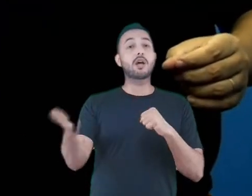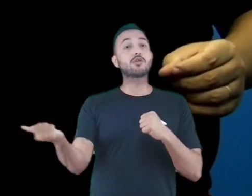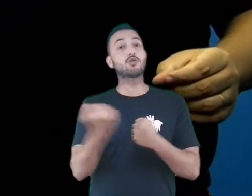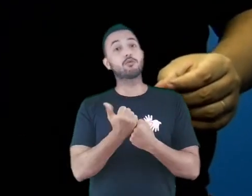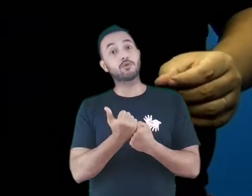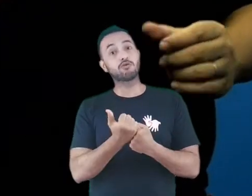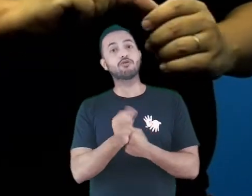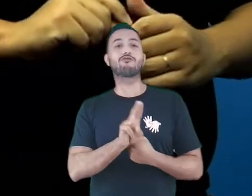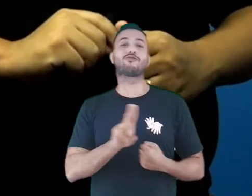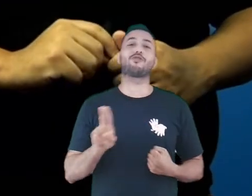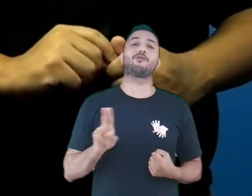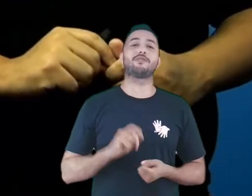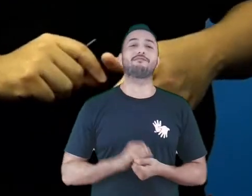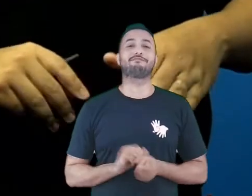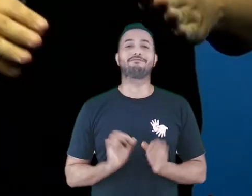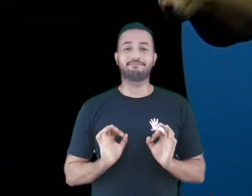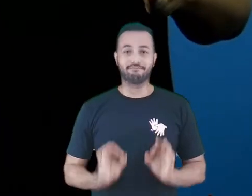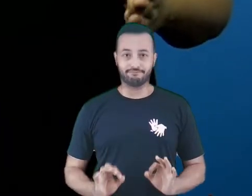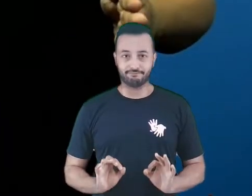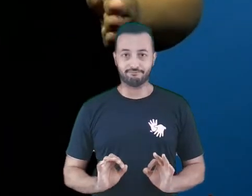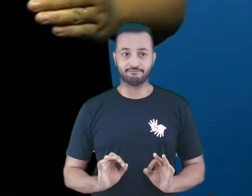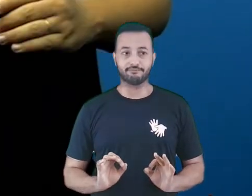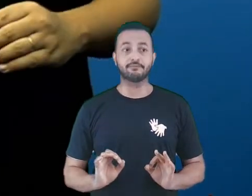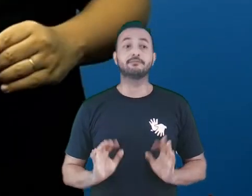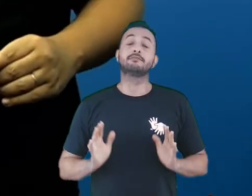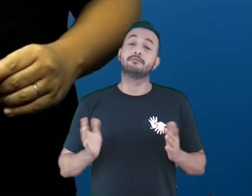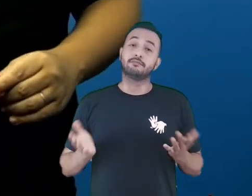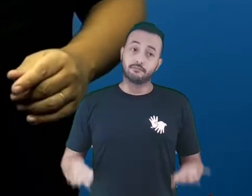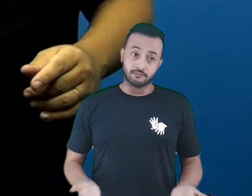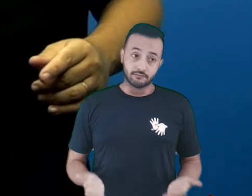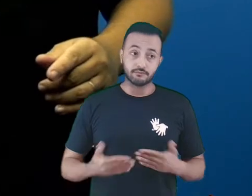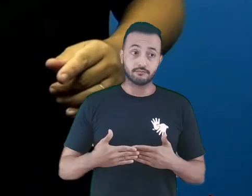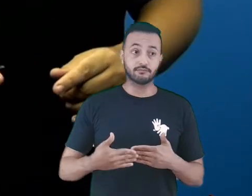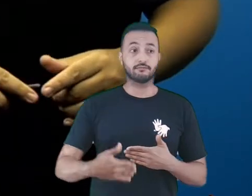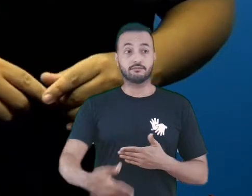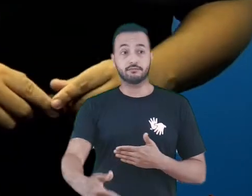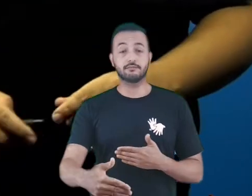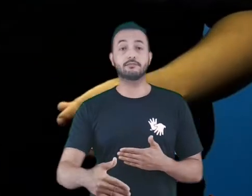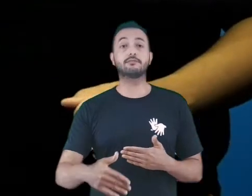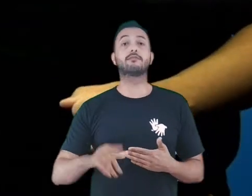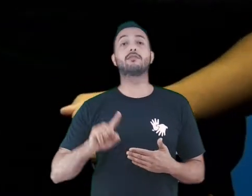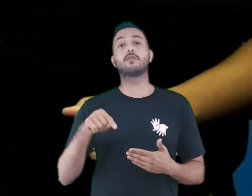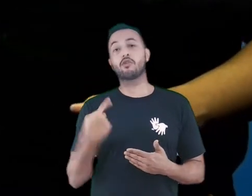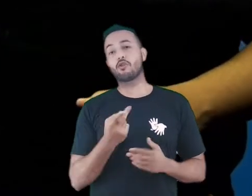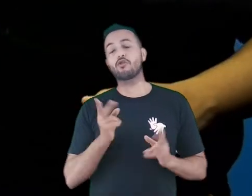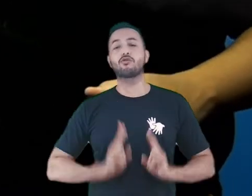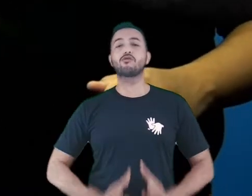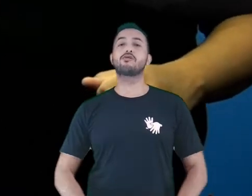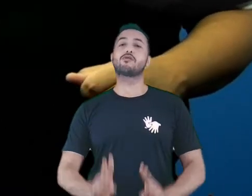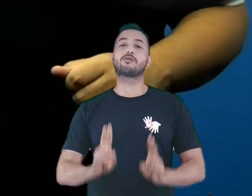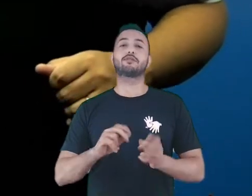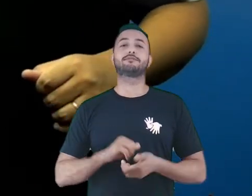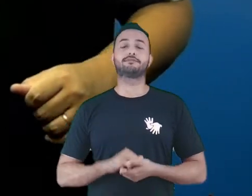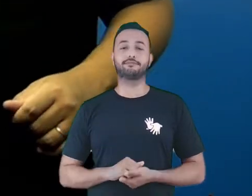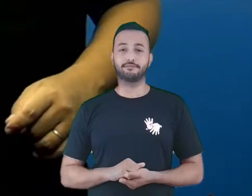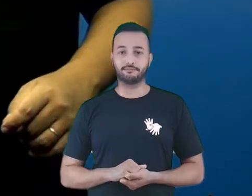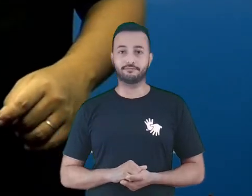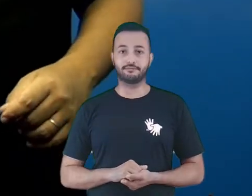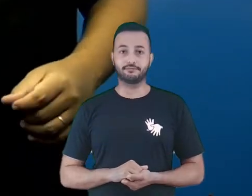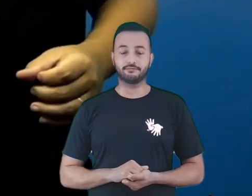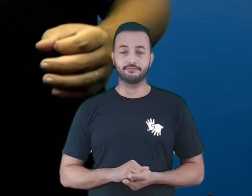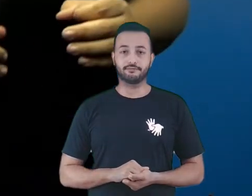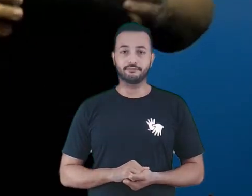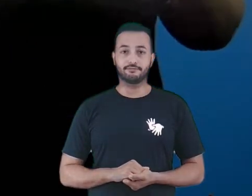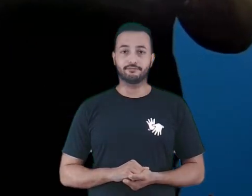o nome, correto? Partindo dessa premissa, vamos prosseguir com o nosso conteúdo.